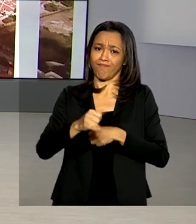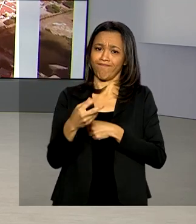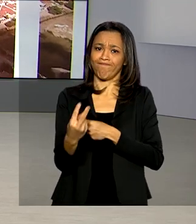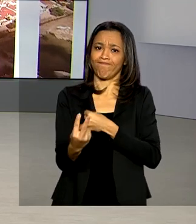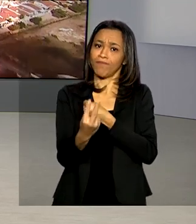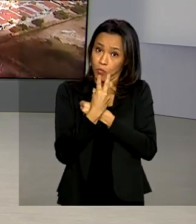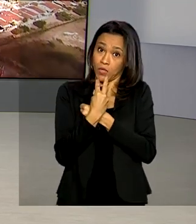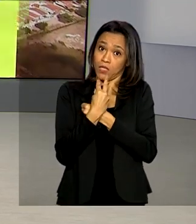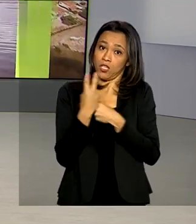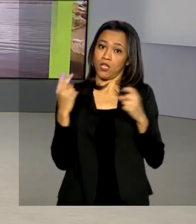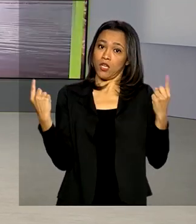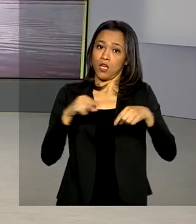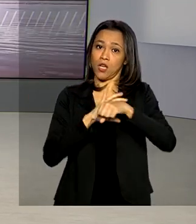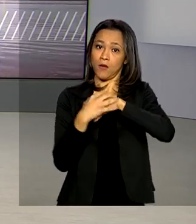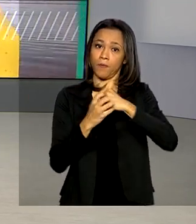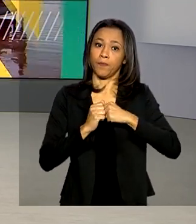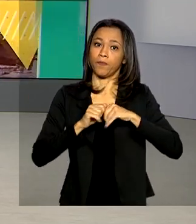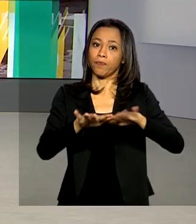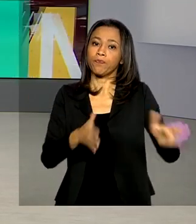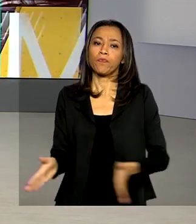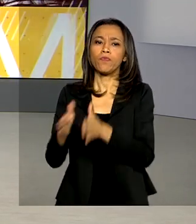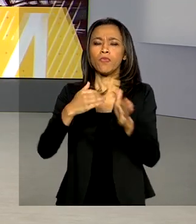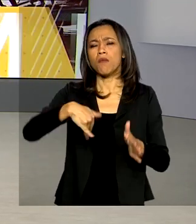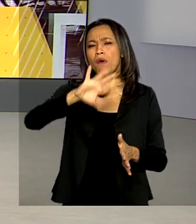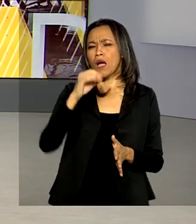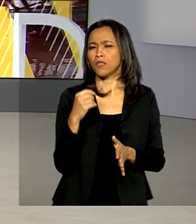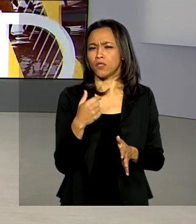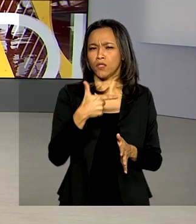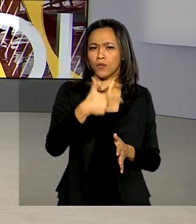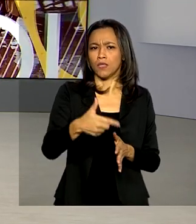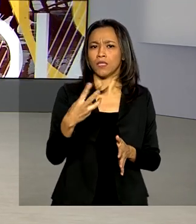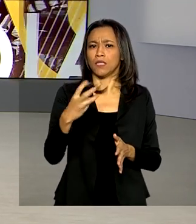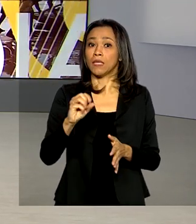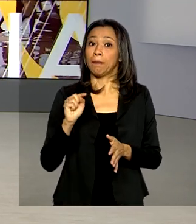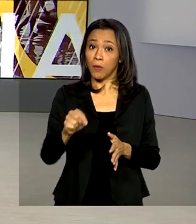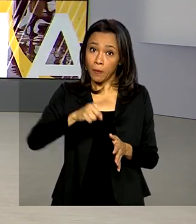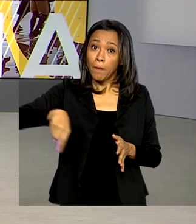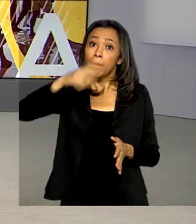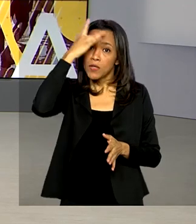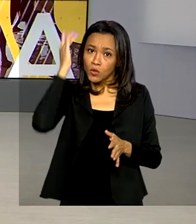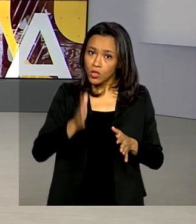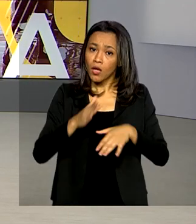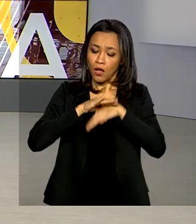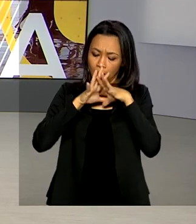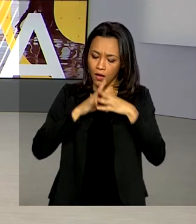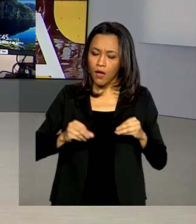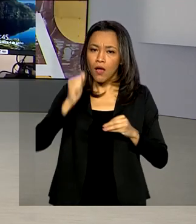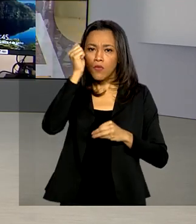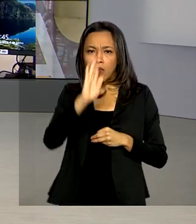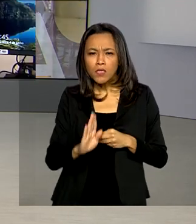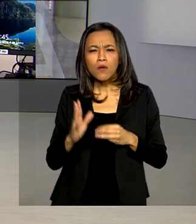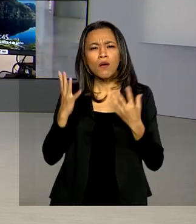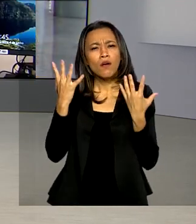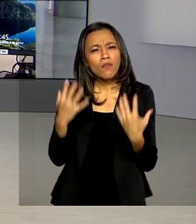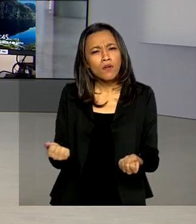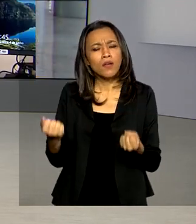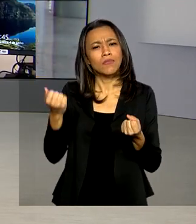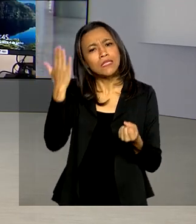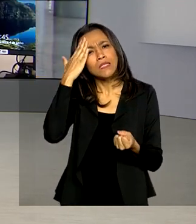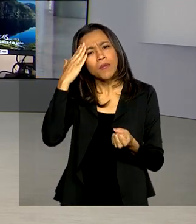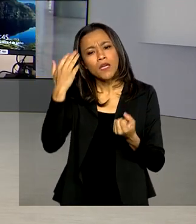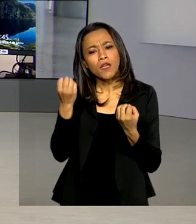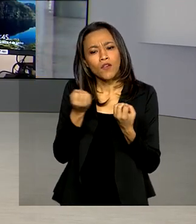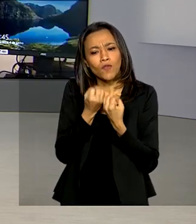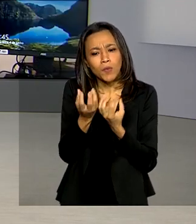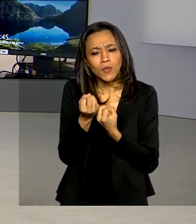Mais de 230 mil pessoas estão curadas do coronavírus no Brasil. Vamos saber os detalhes então com o Maurício de Almeida, direto do